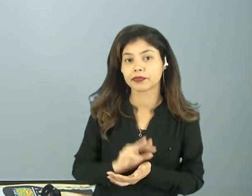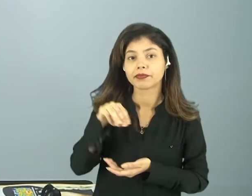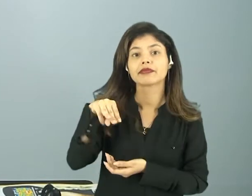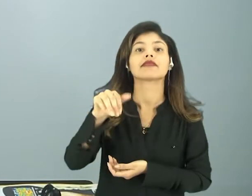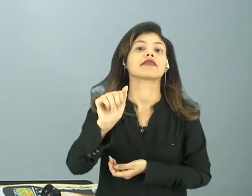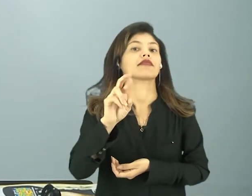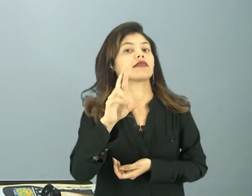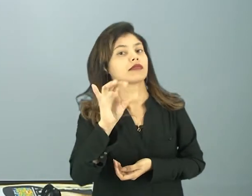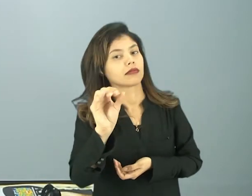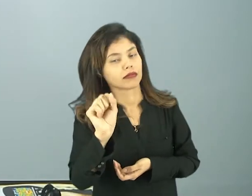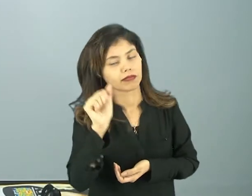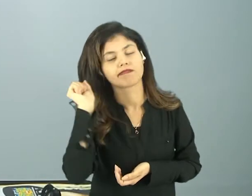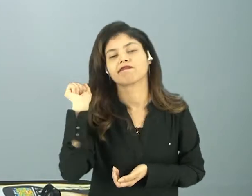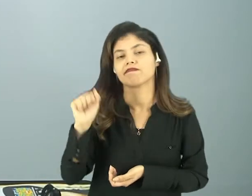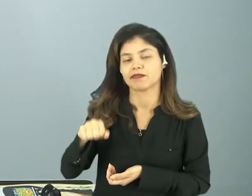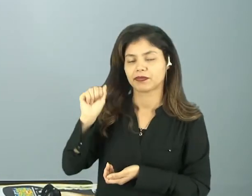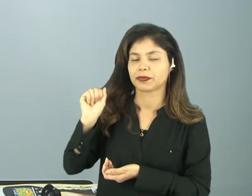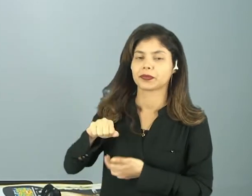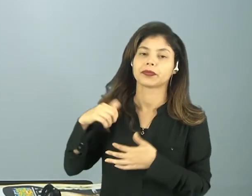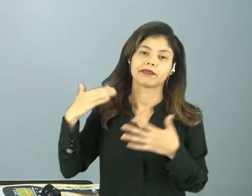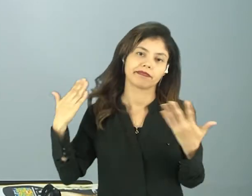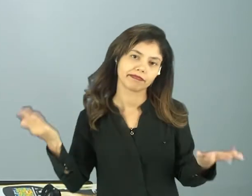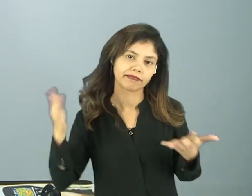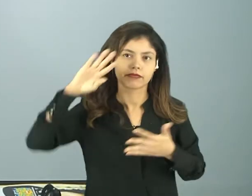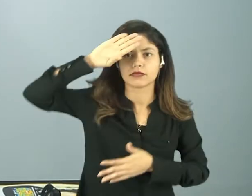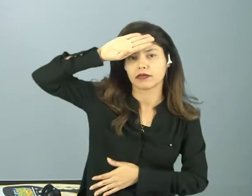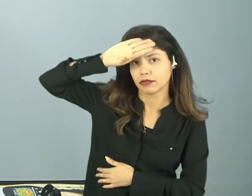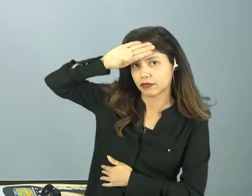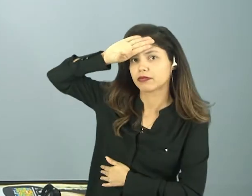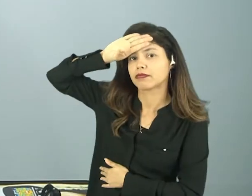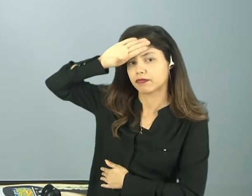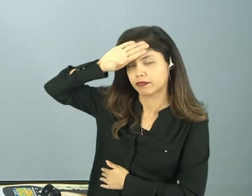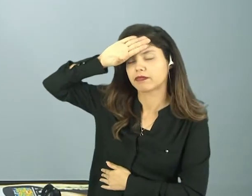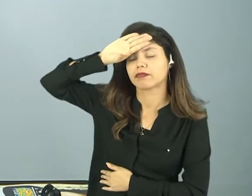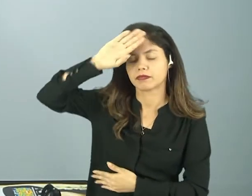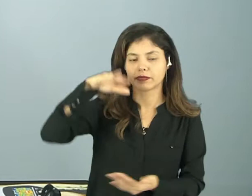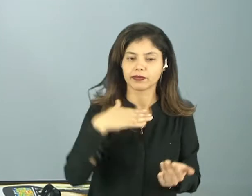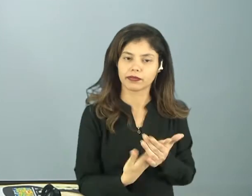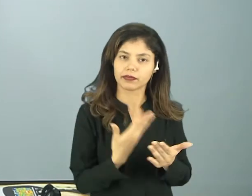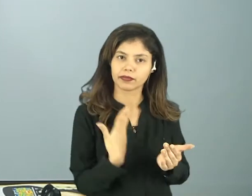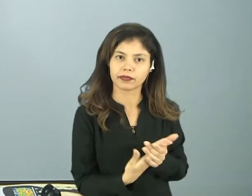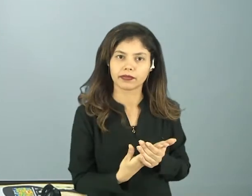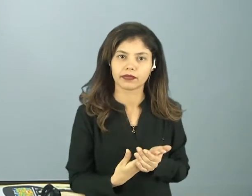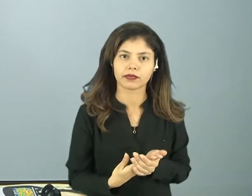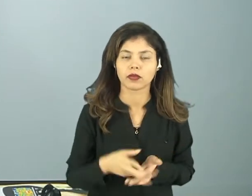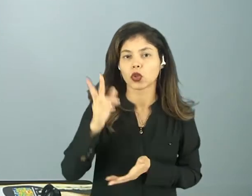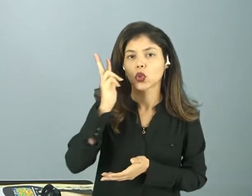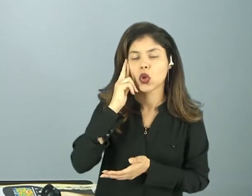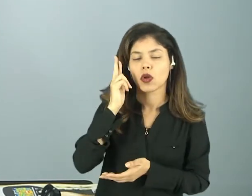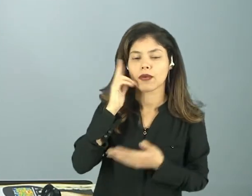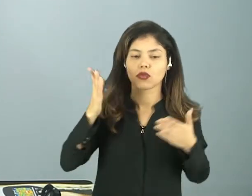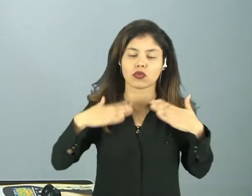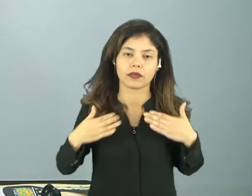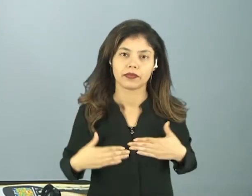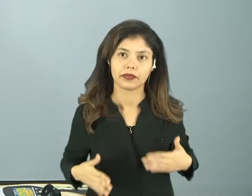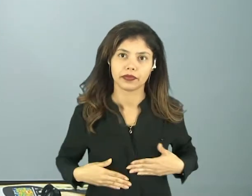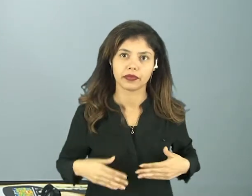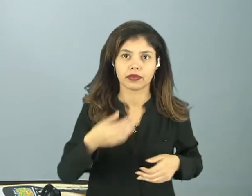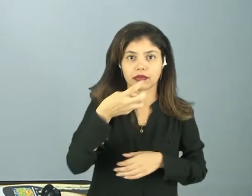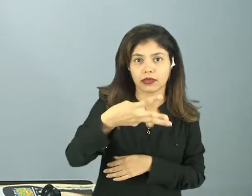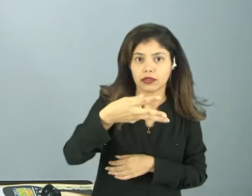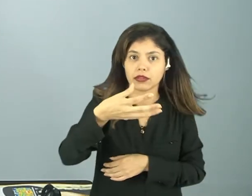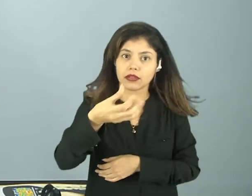Marcos. Marcos está com febre, porque nós estudamos que a temperatura normal do corpo é